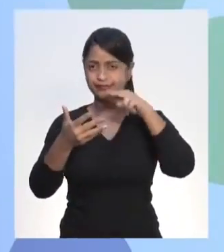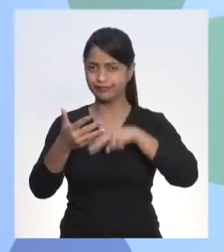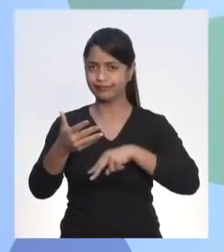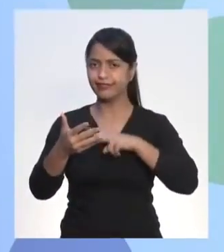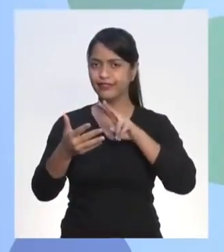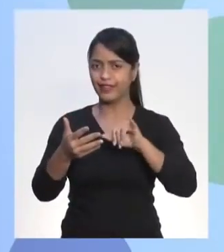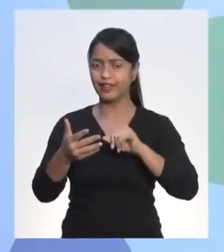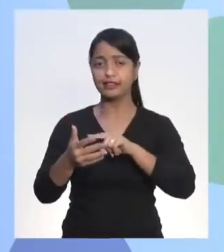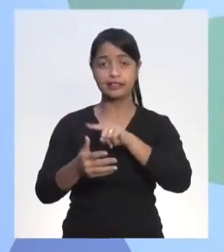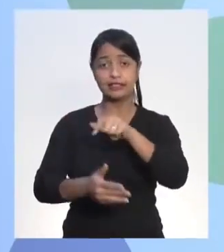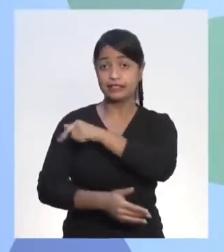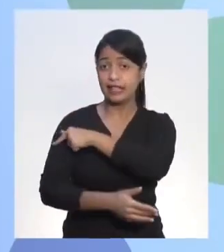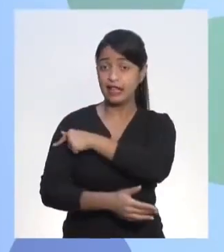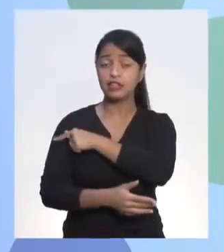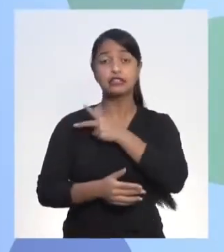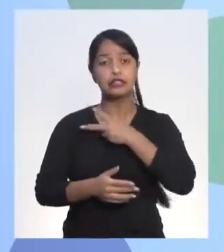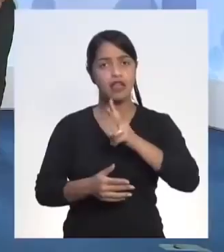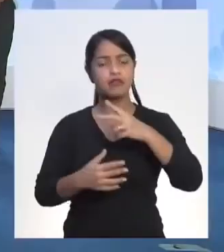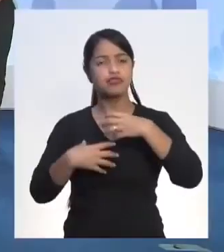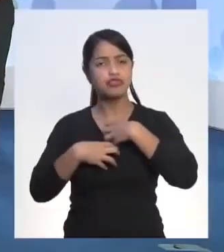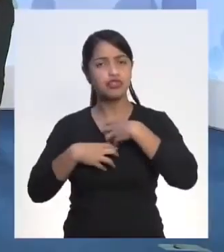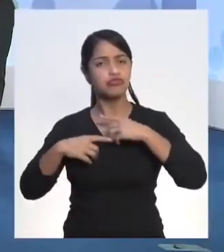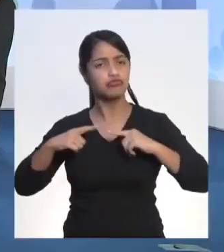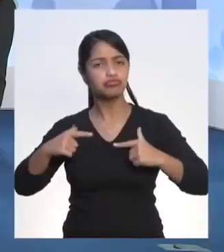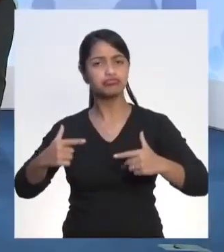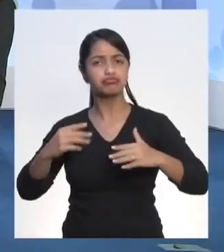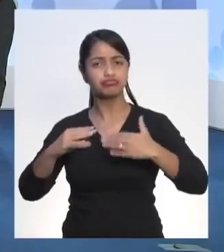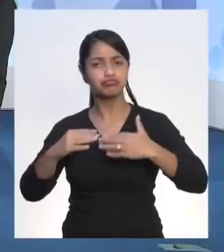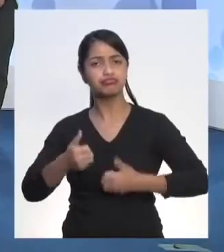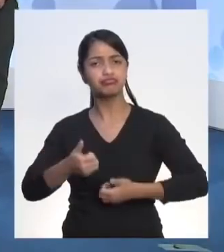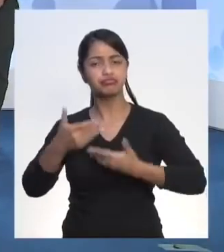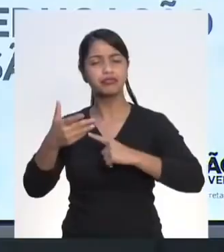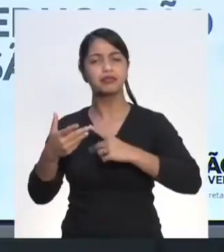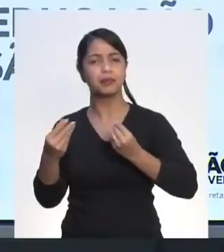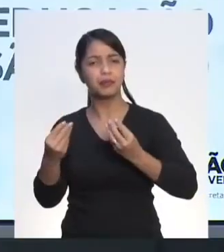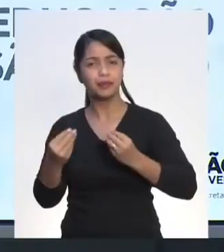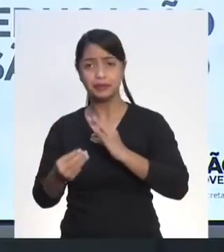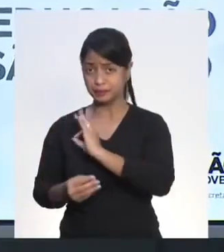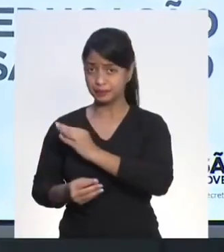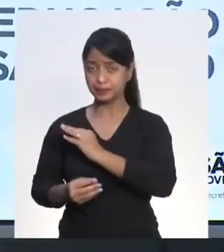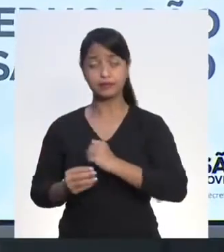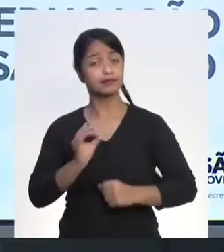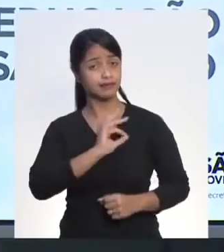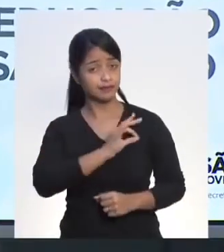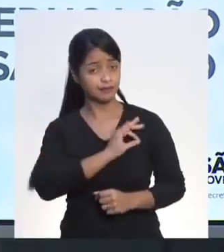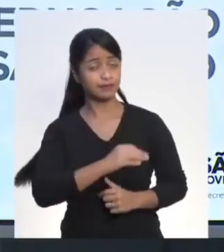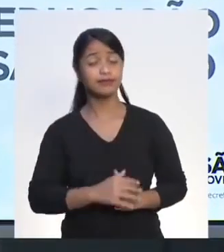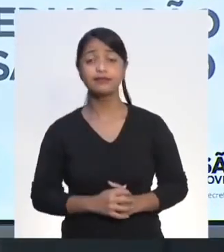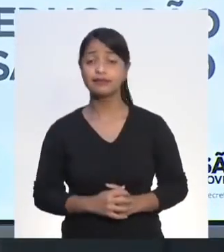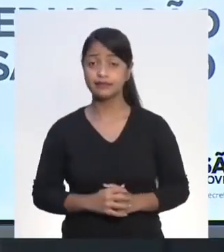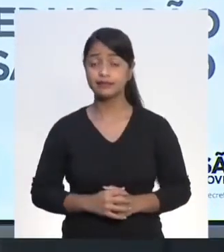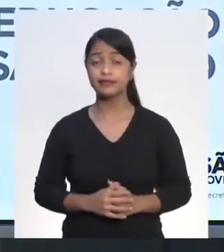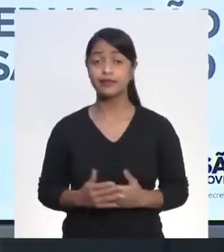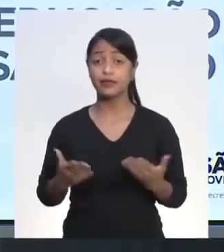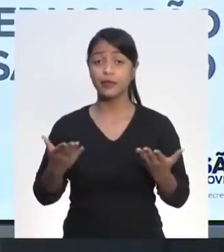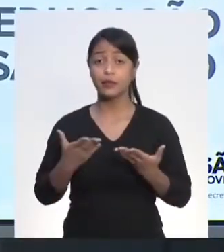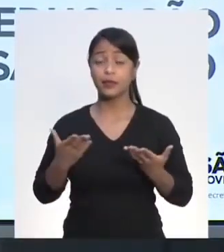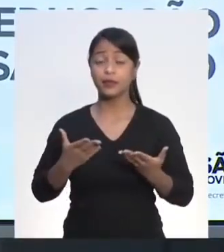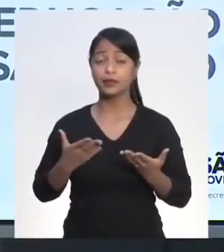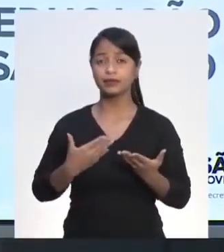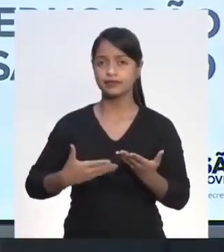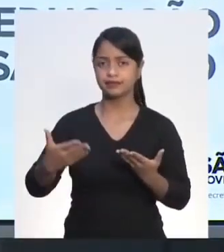ano sempre participativo e ativo, né, nas nossas aulas, né, Jonas? Isso mesmo, isso mesmo. Hoje aqui nós vamos fazer